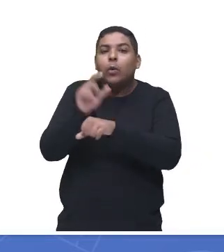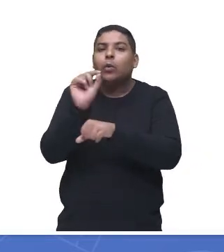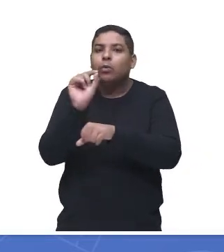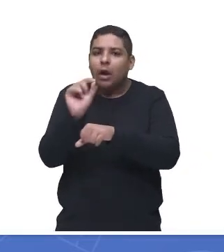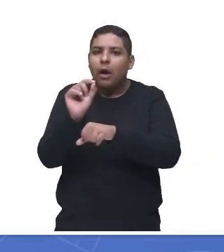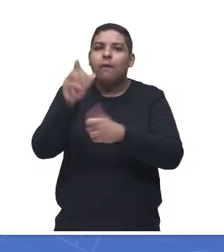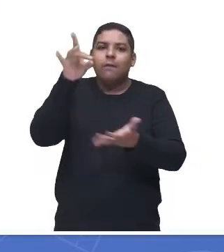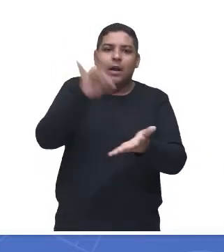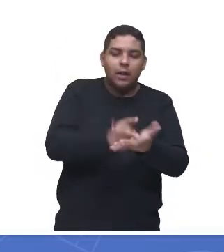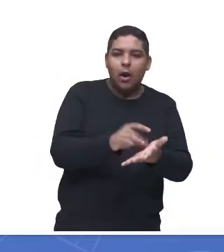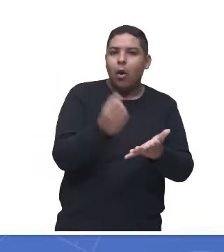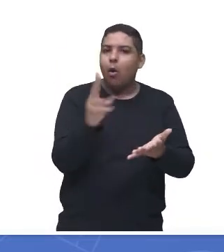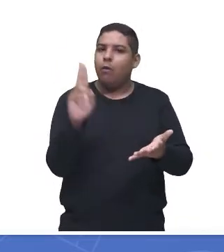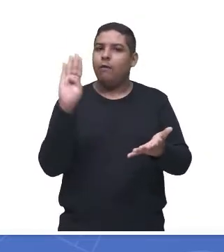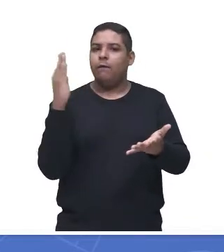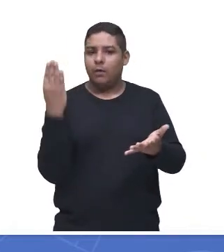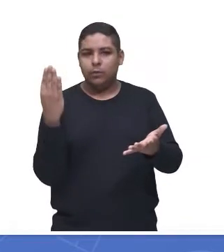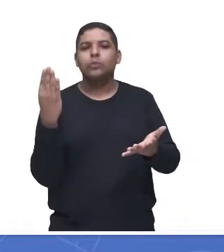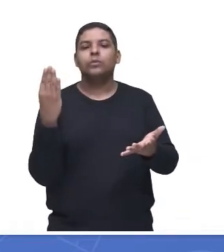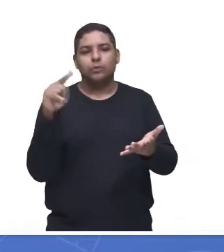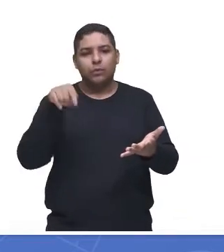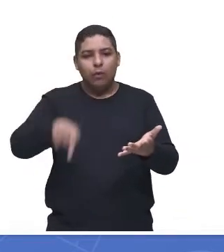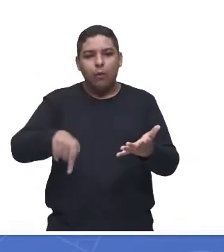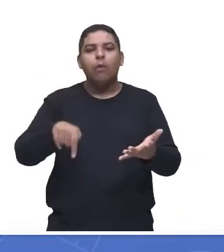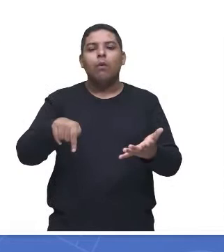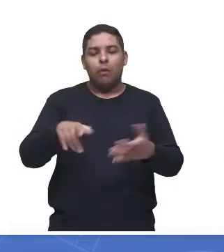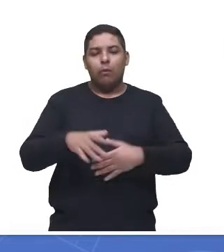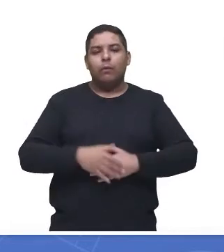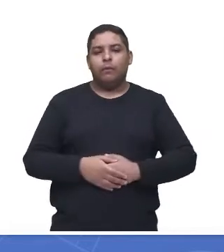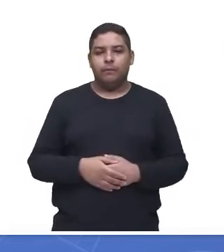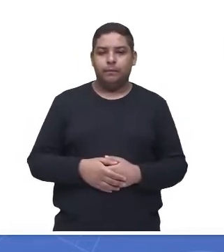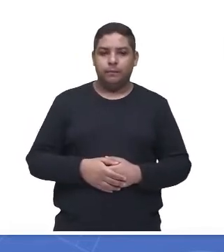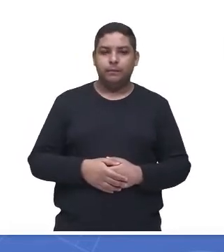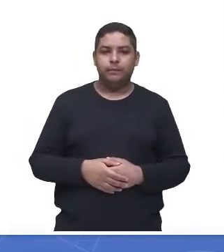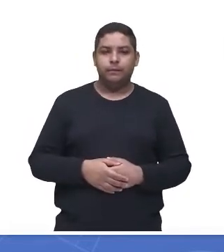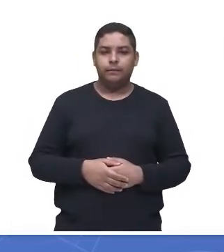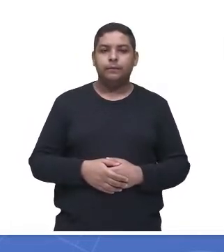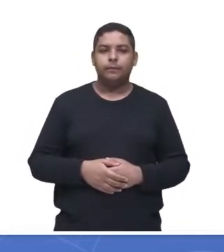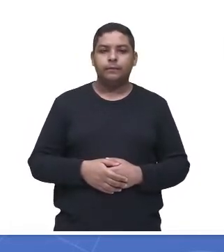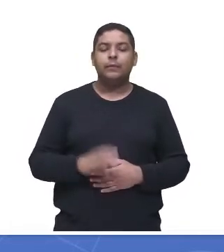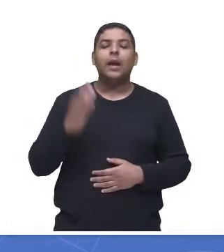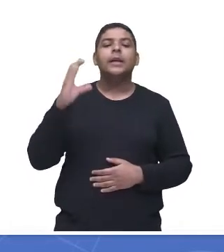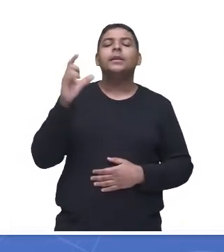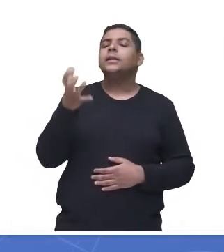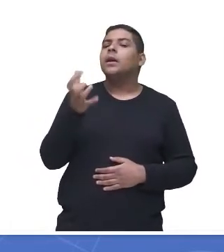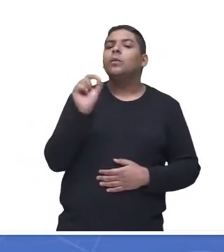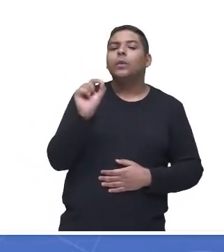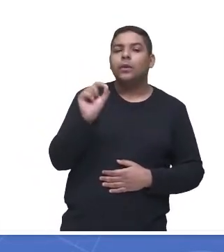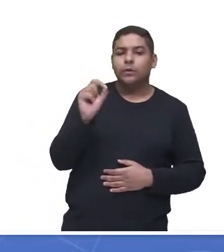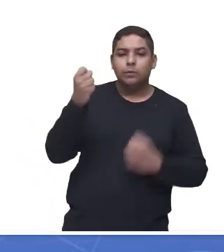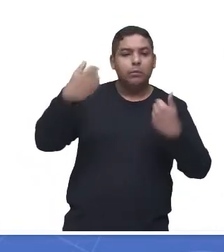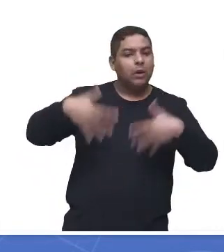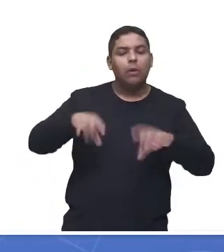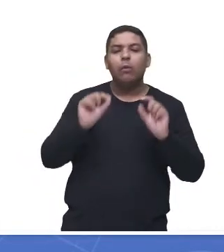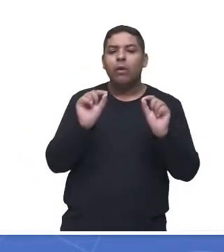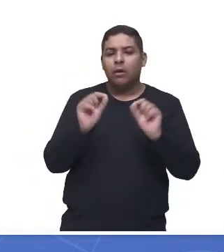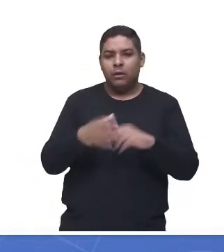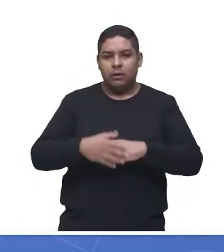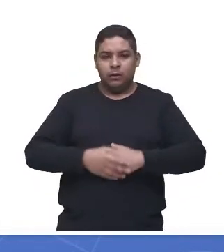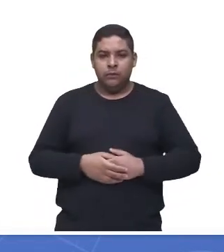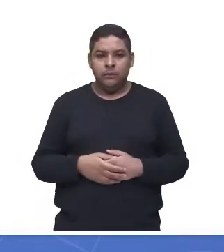falsidade, né, de um fato. Porque no fundo, o que a ciência quer? Ela